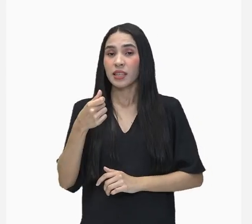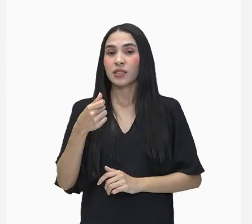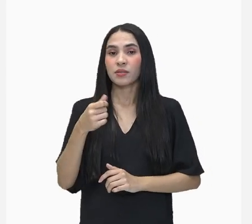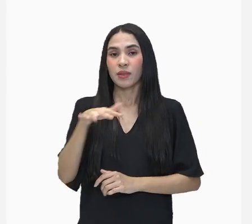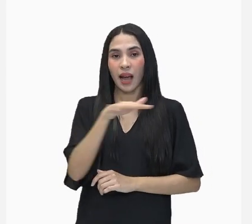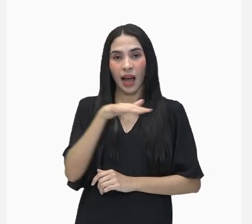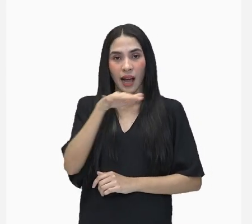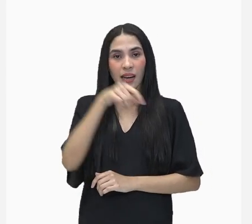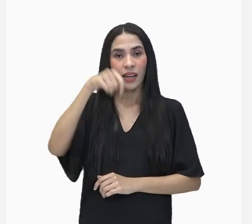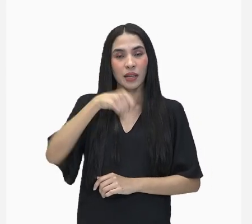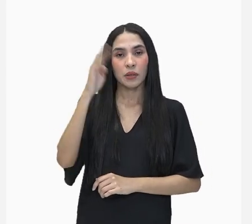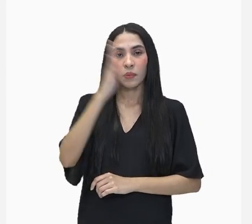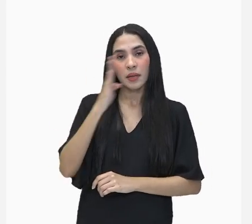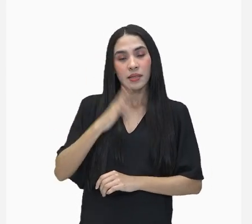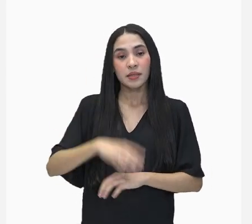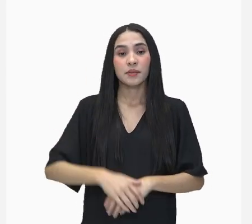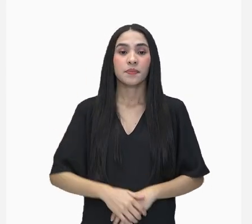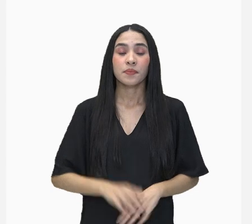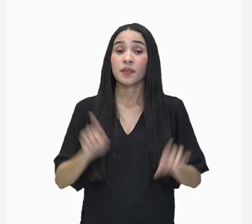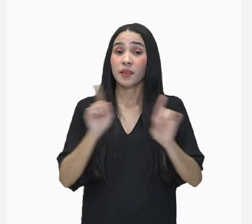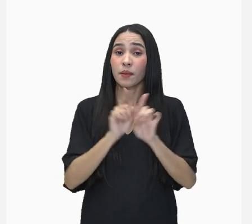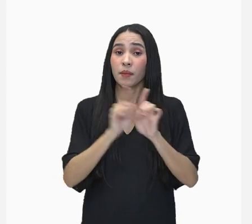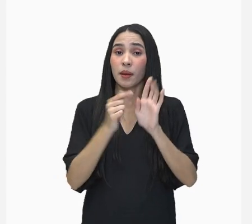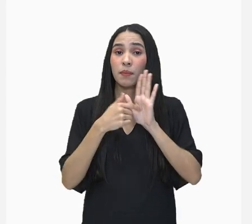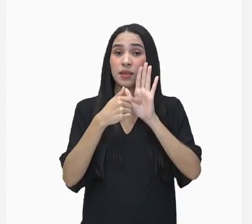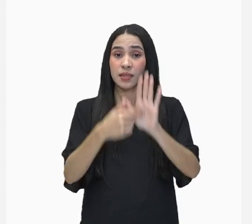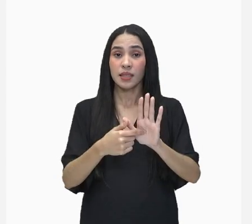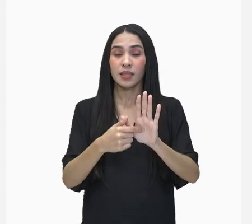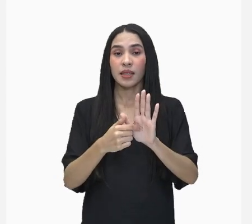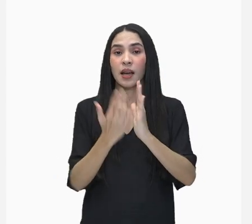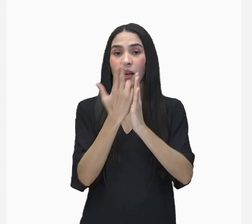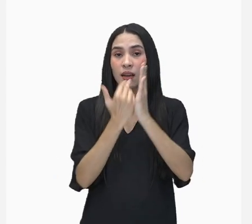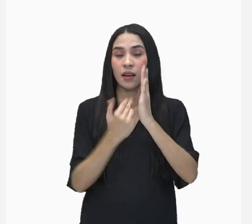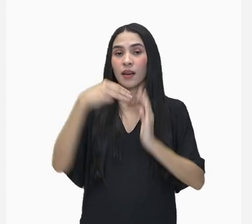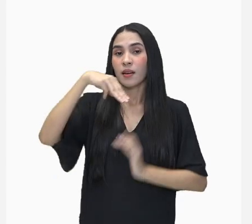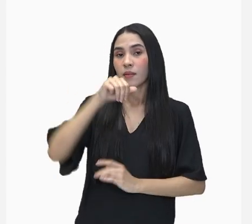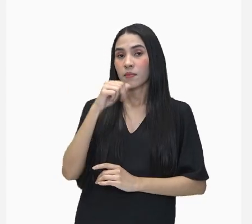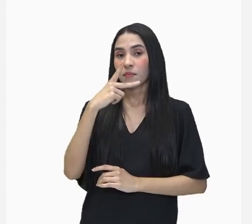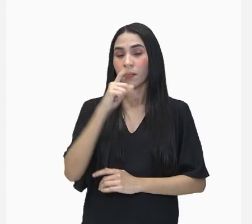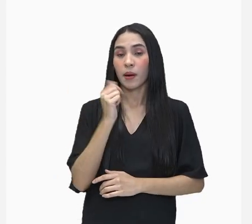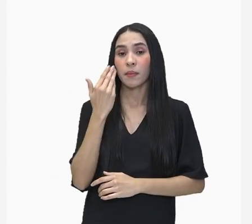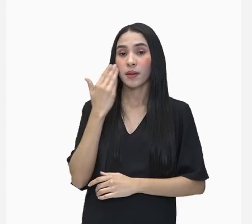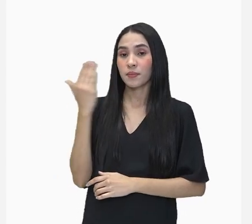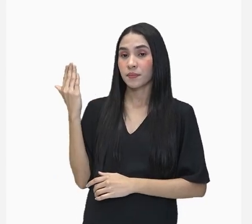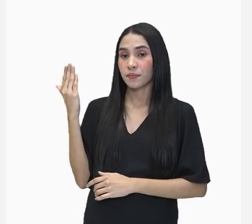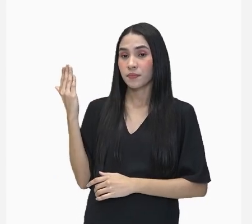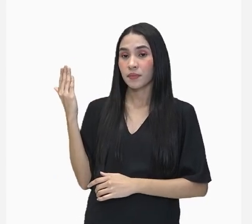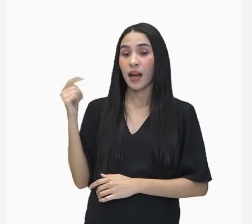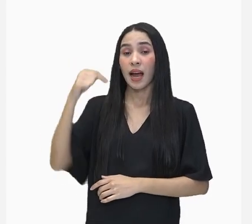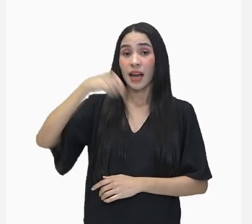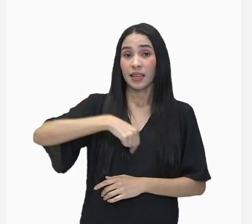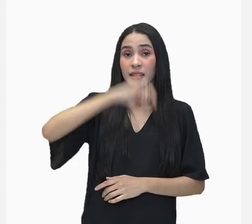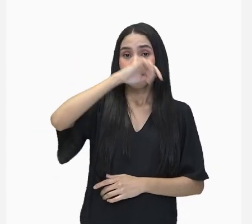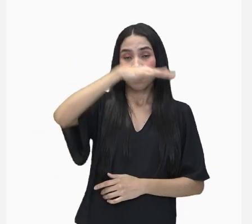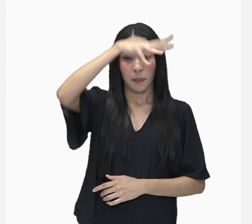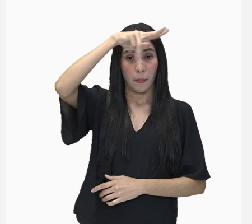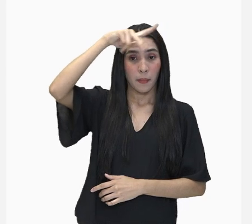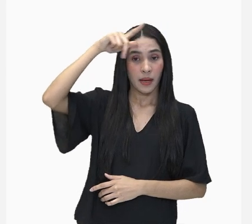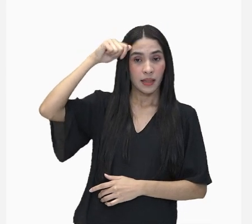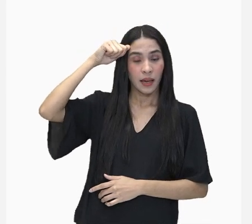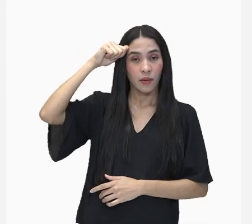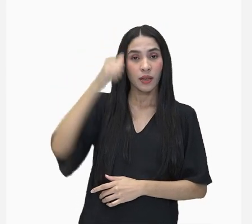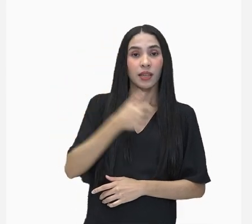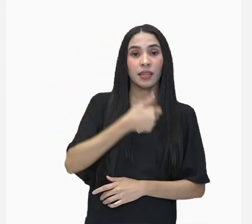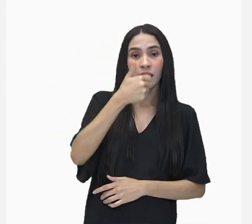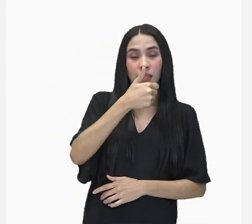no Brasil. E aí a gente traz para vocês um mapa destacando a região metropolitana de Manaus, que é a 11ª